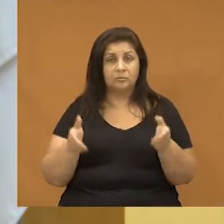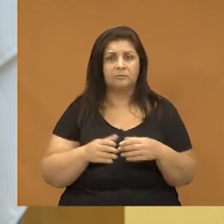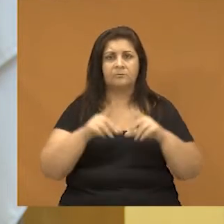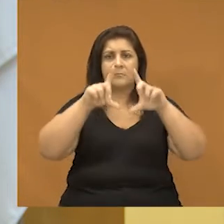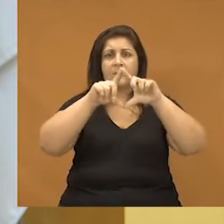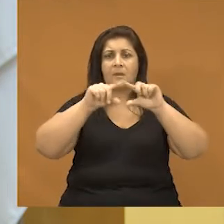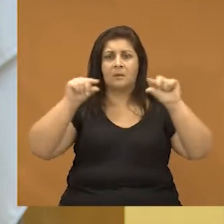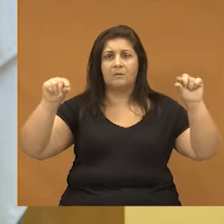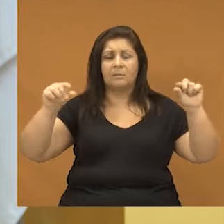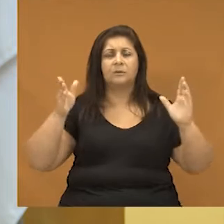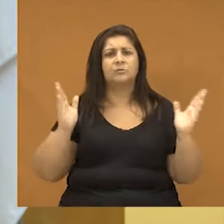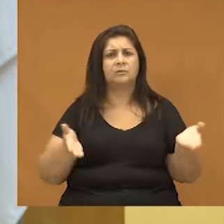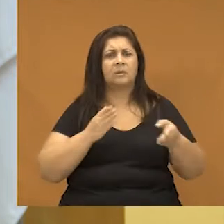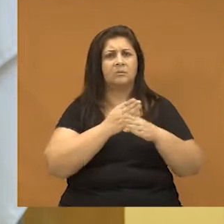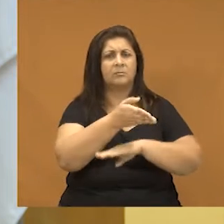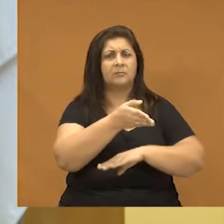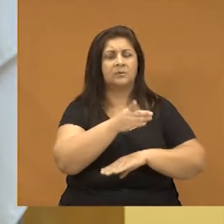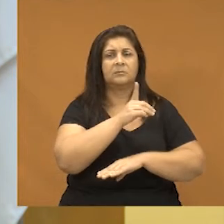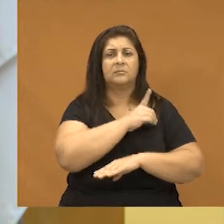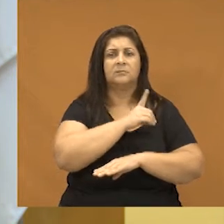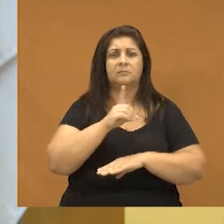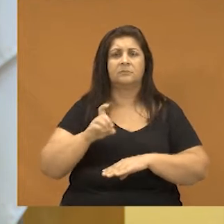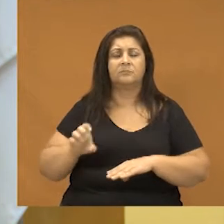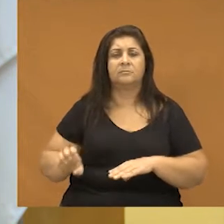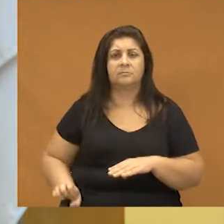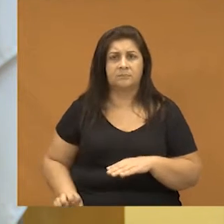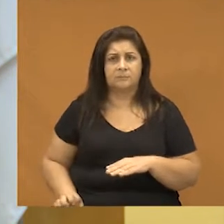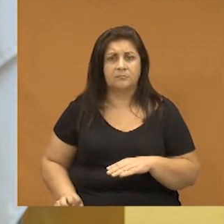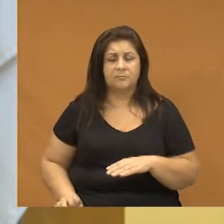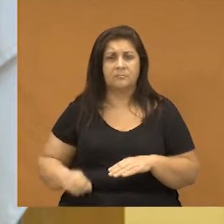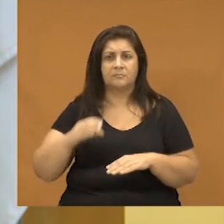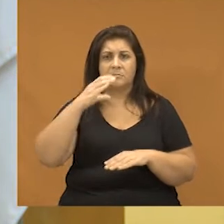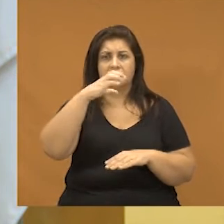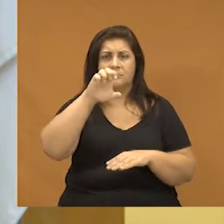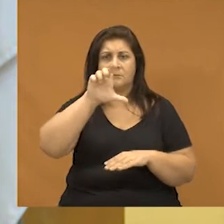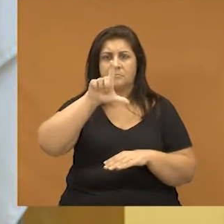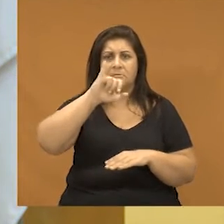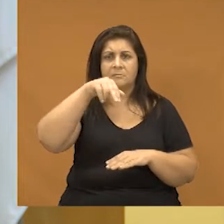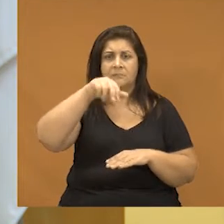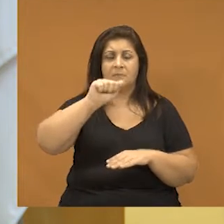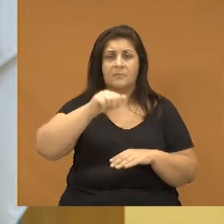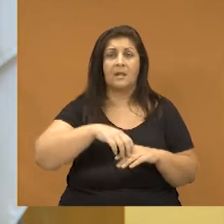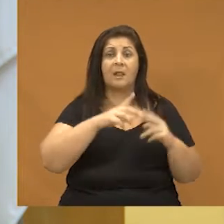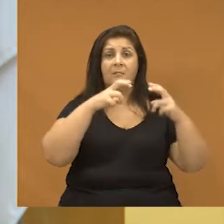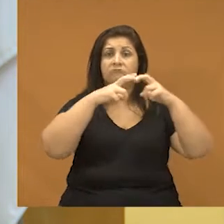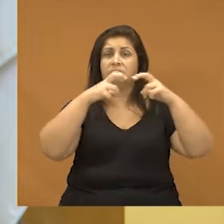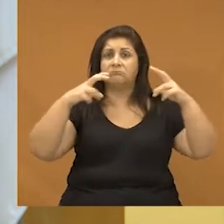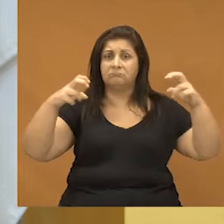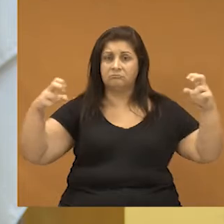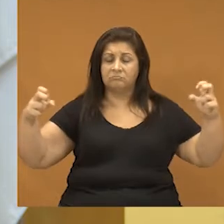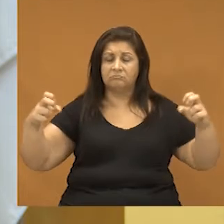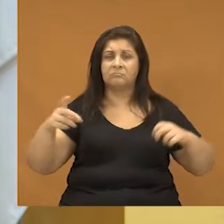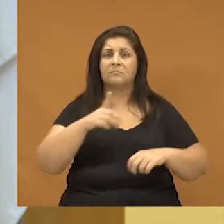Brasília, de autoria da deputada distrital Celina Leão, em Santa Catarina, pelo